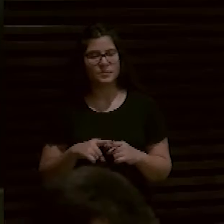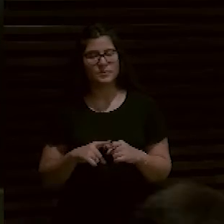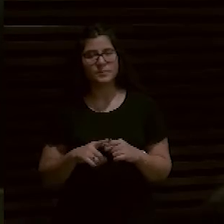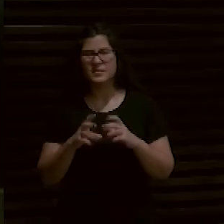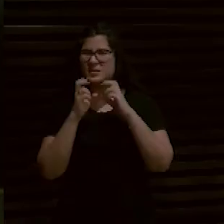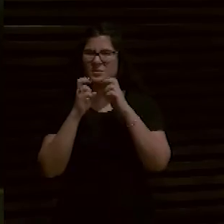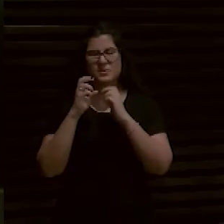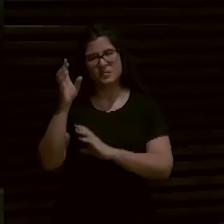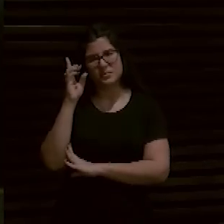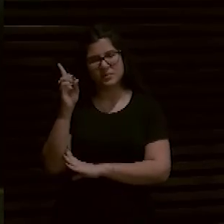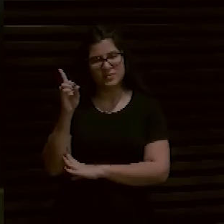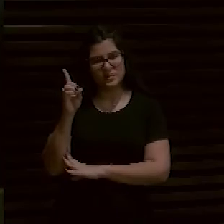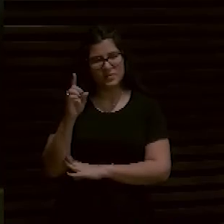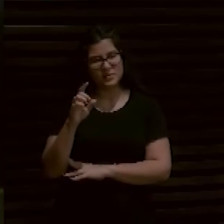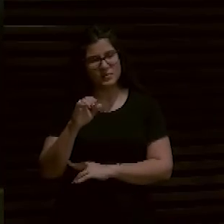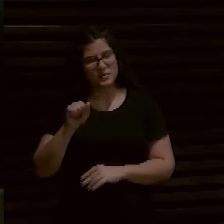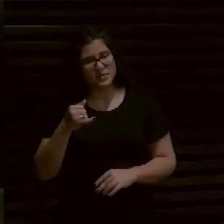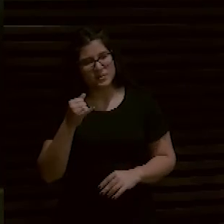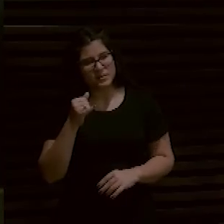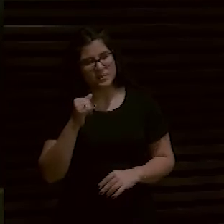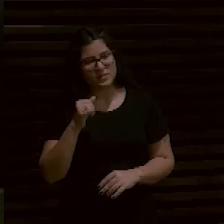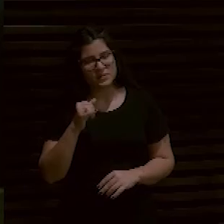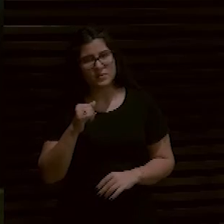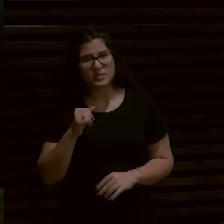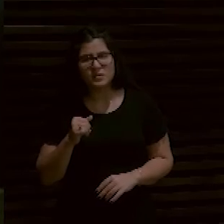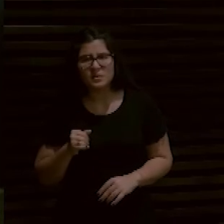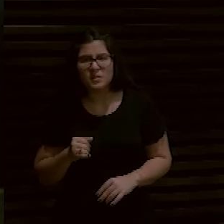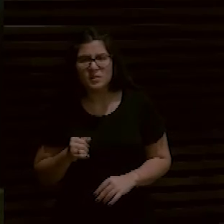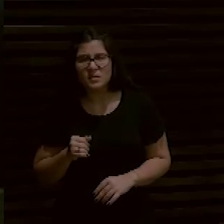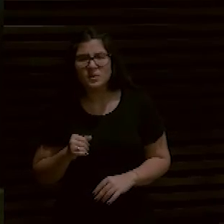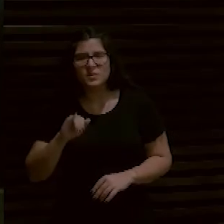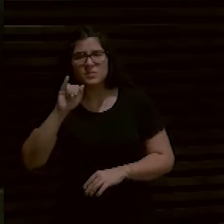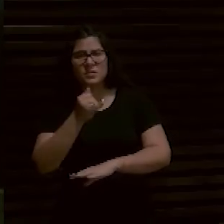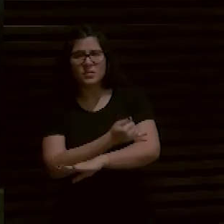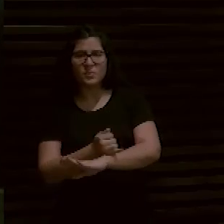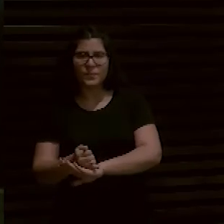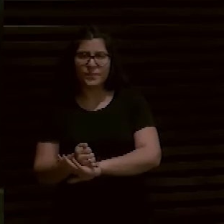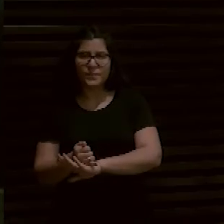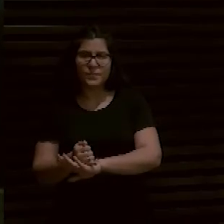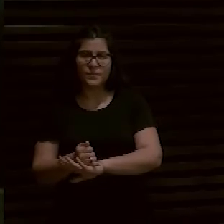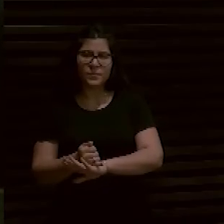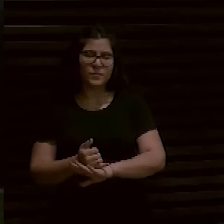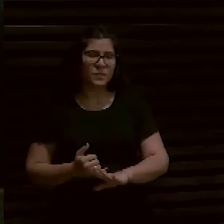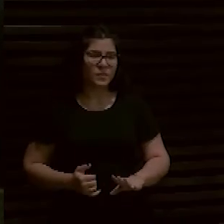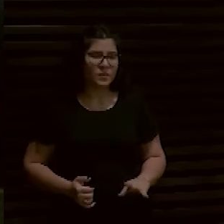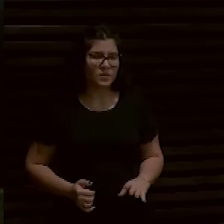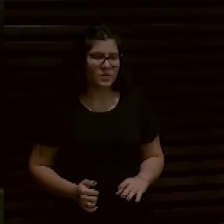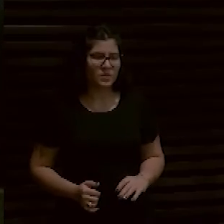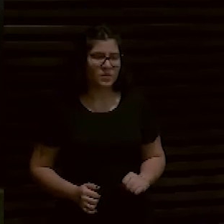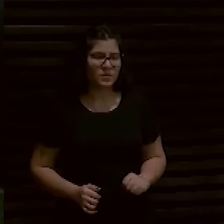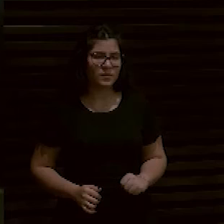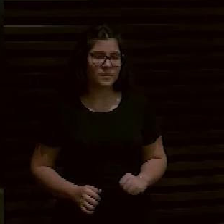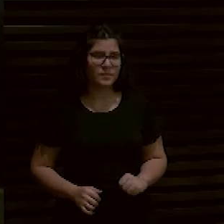devoraram a Jacó. Vamos parar aqui. O que ele está dizendo? Castiga-me, Senhor. E é esse povo pela idolatria. Mas, esse povo que trouxe Baal